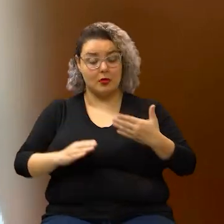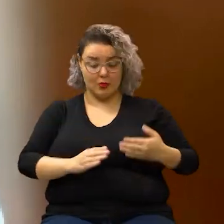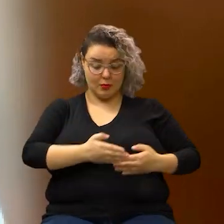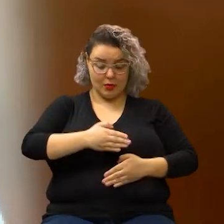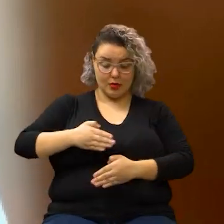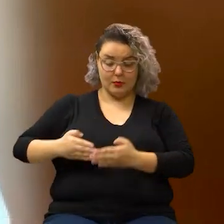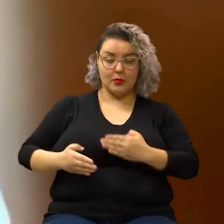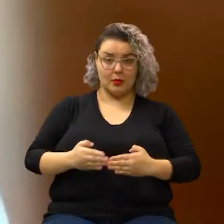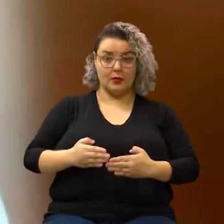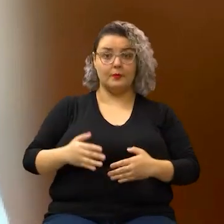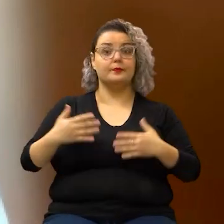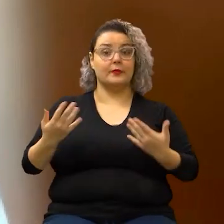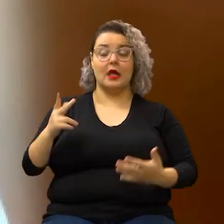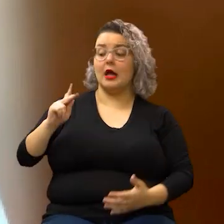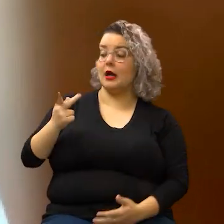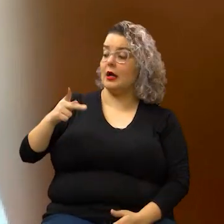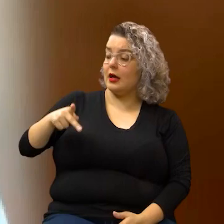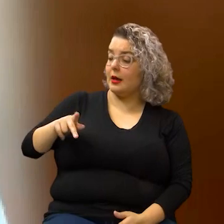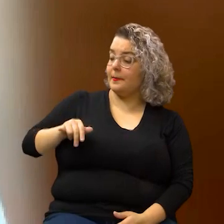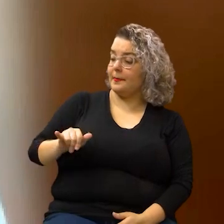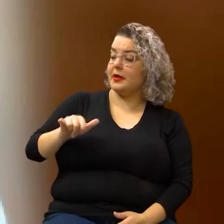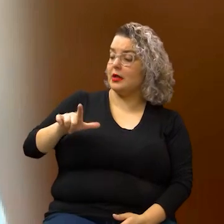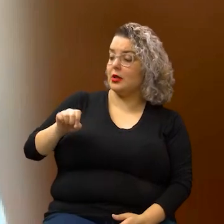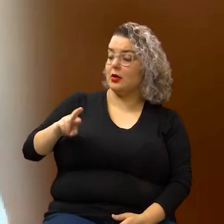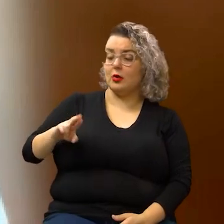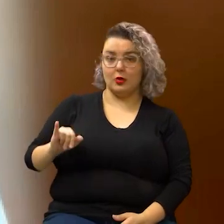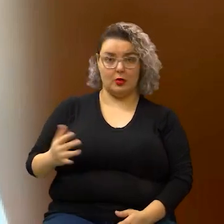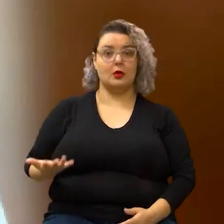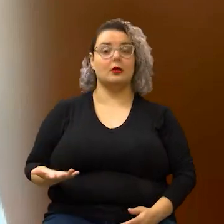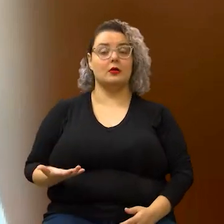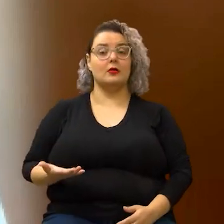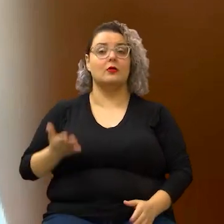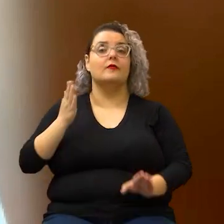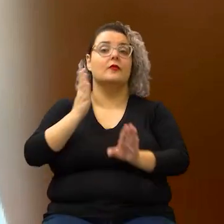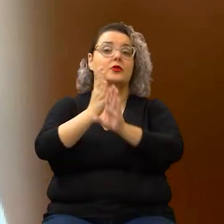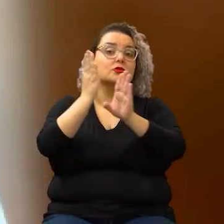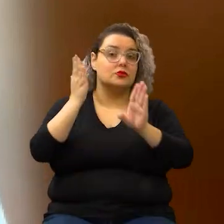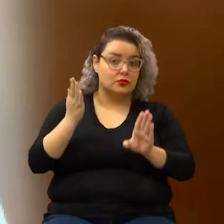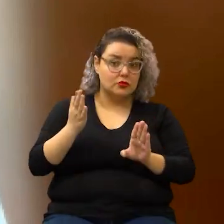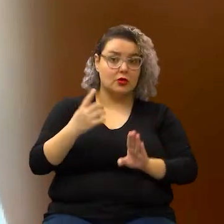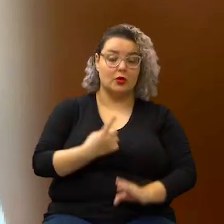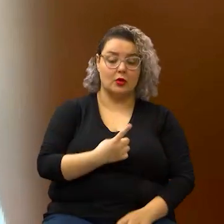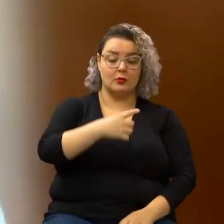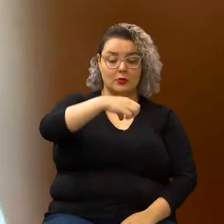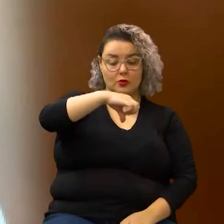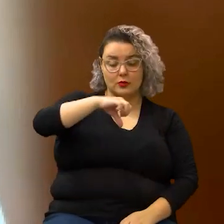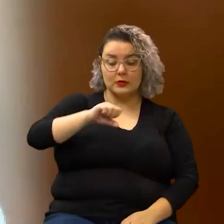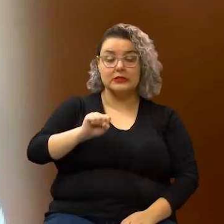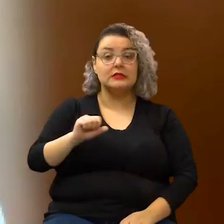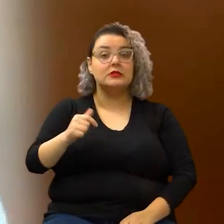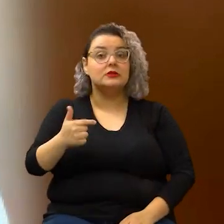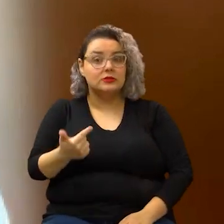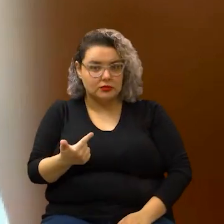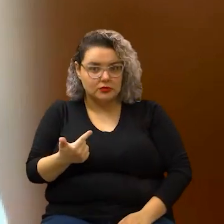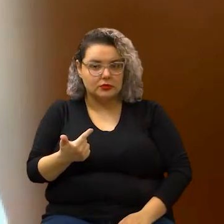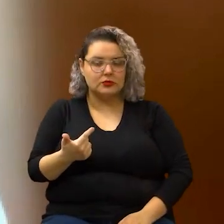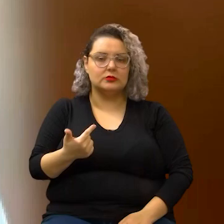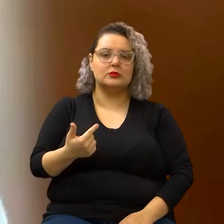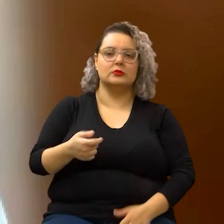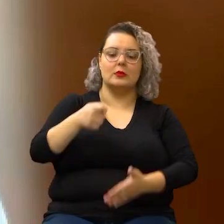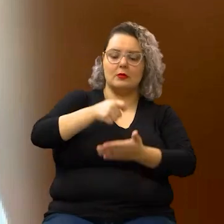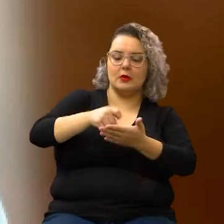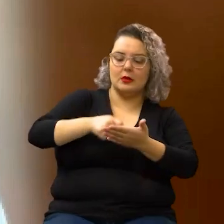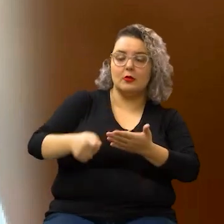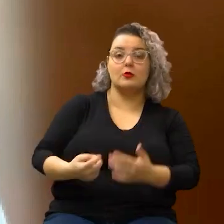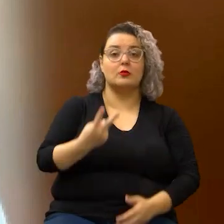essa bactéria. Bom, H. pylori é uma bactéria que foi descoberta em 82, descrita